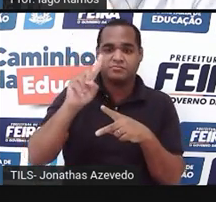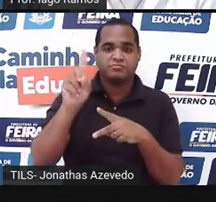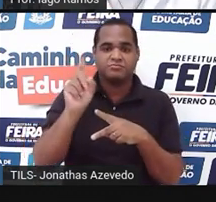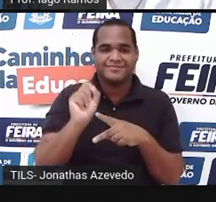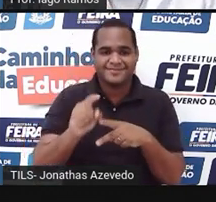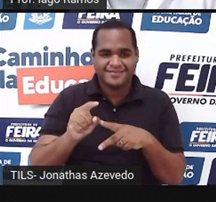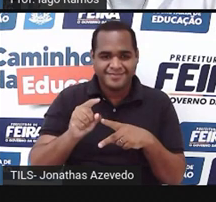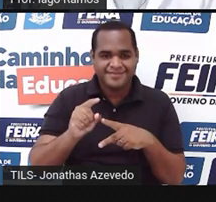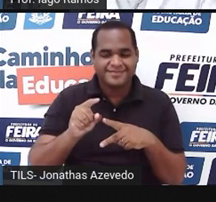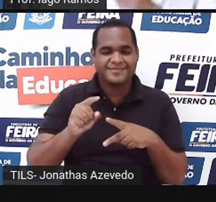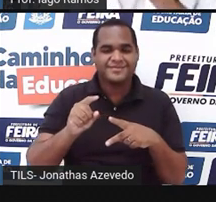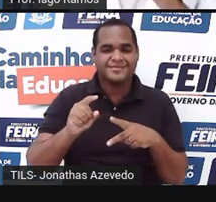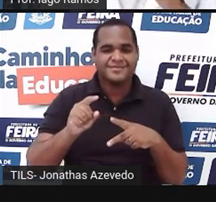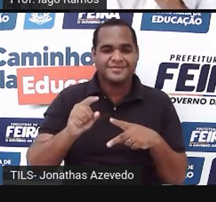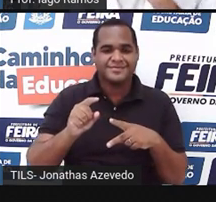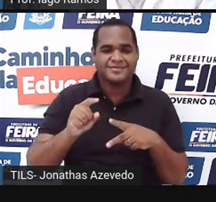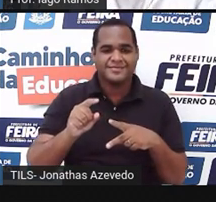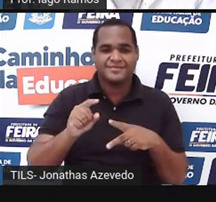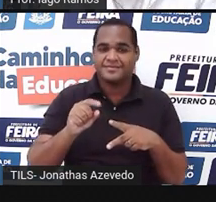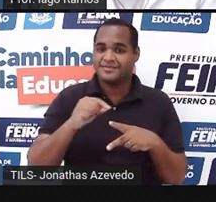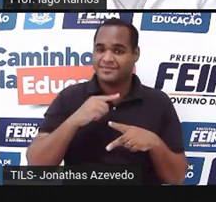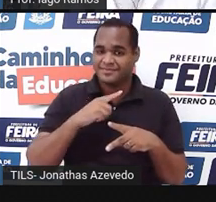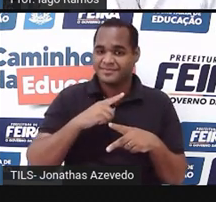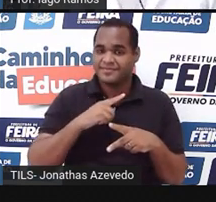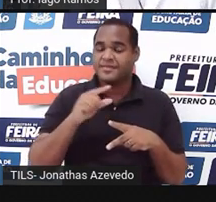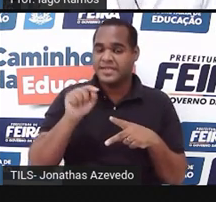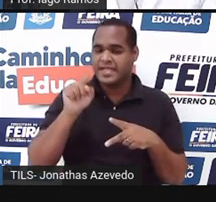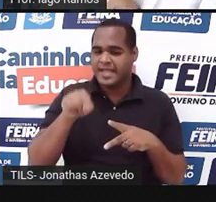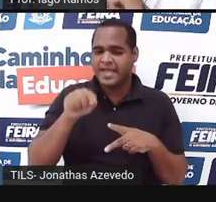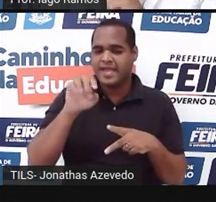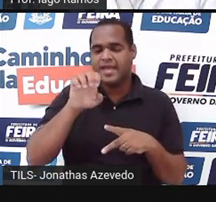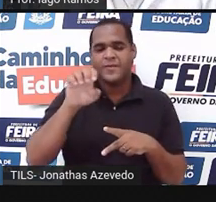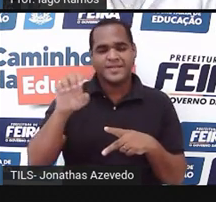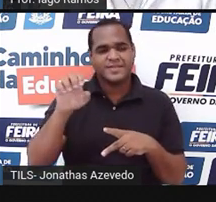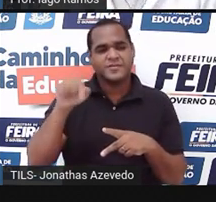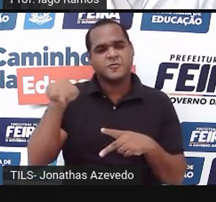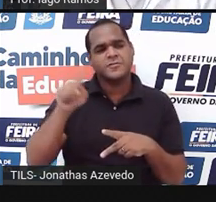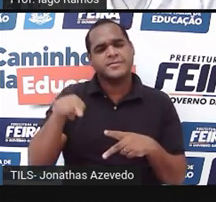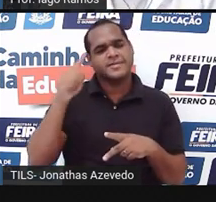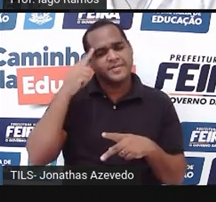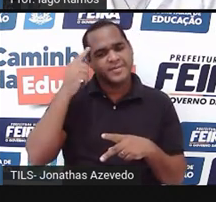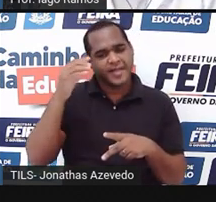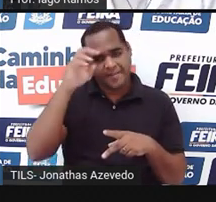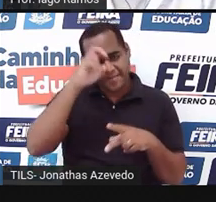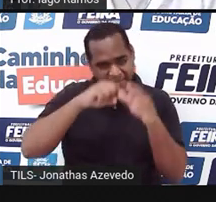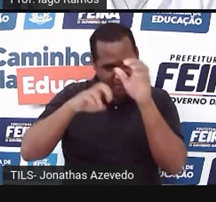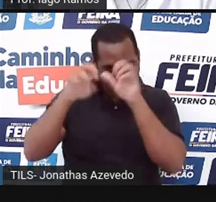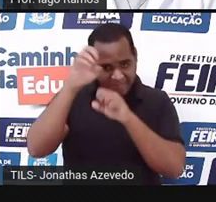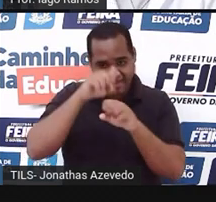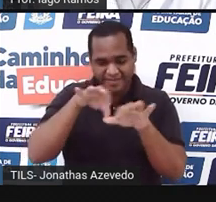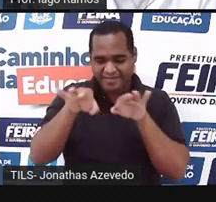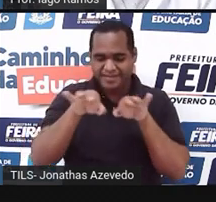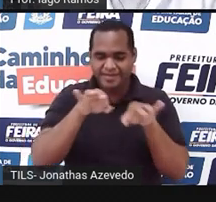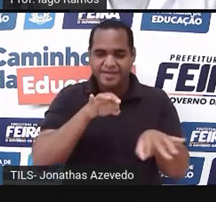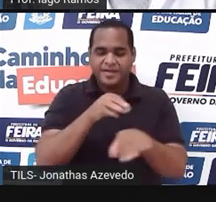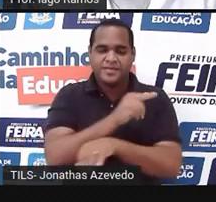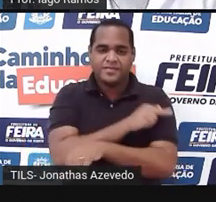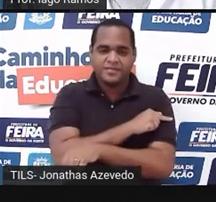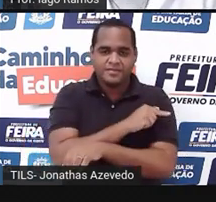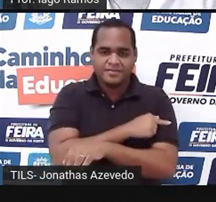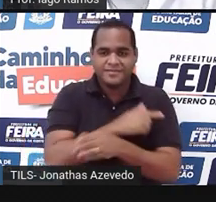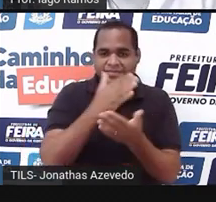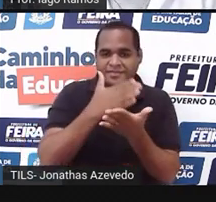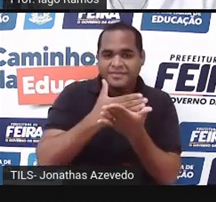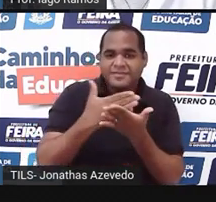uma incógnita porque são essas equações que a gente aprende a resolver aqui no sétimo ano e a gente